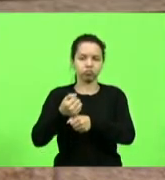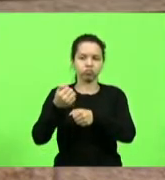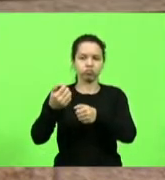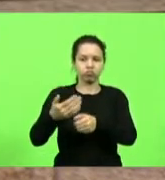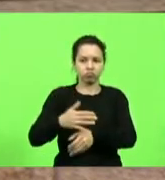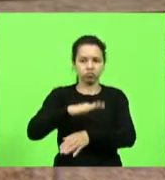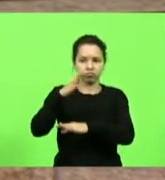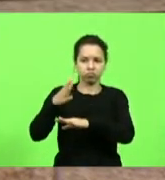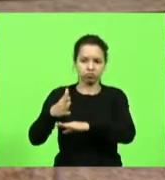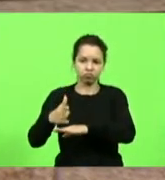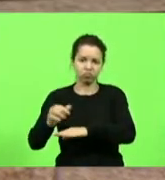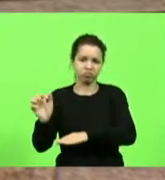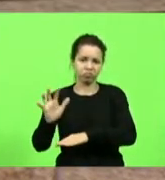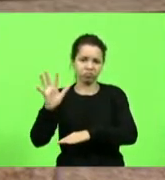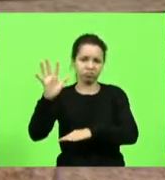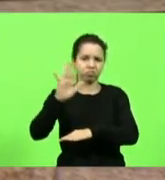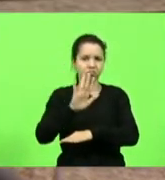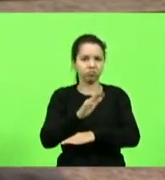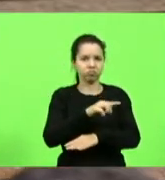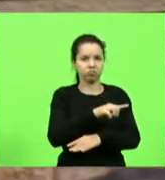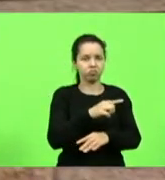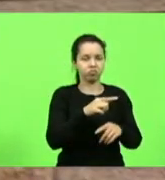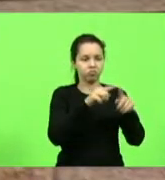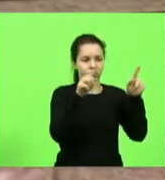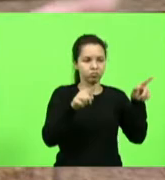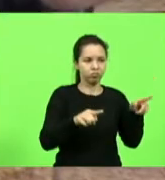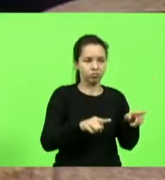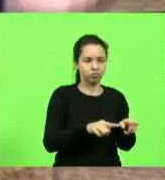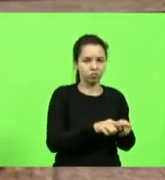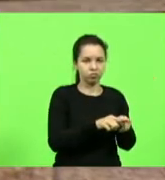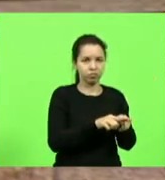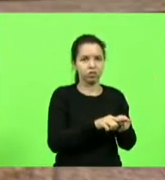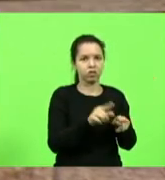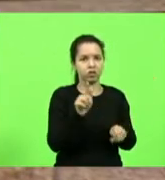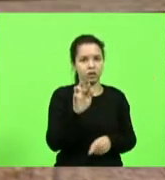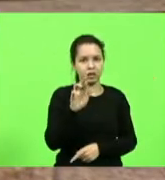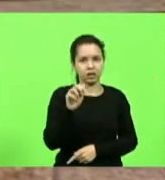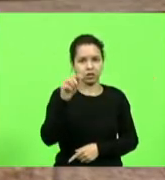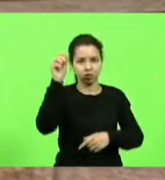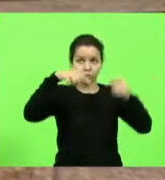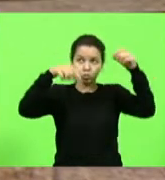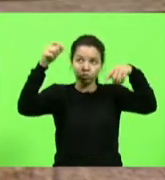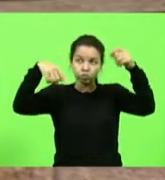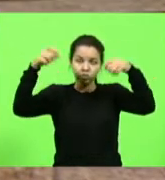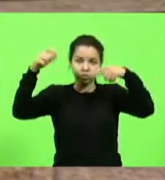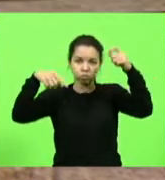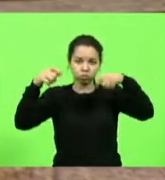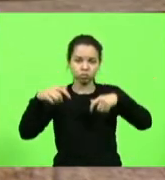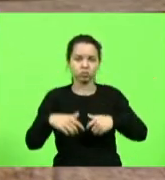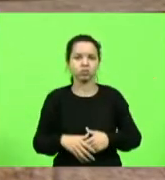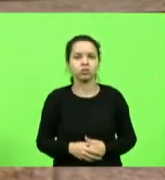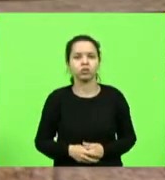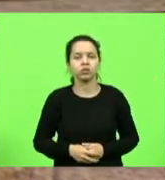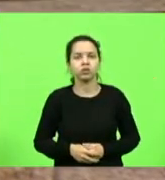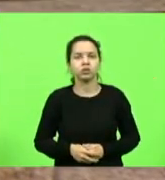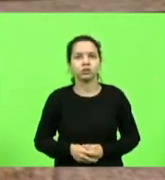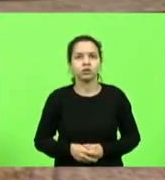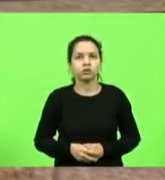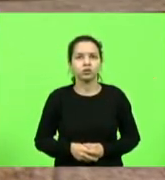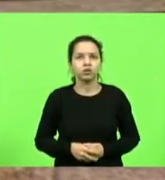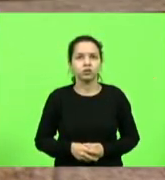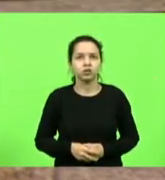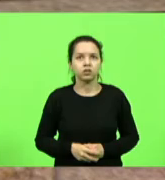granizo é algo relativamente barato e só precisa de manutenção. Deputado Milton Albas. Deputado Sargento Lima, senhor presidente,